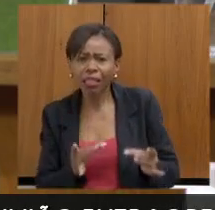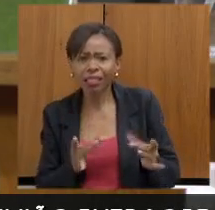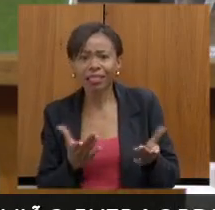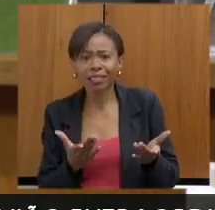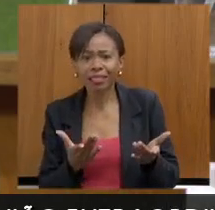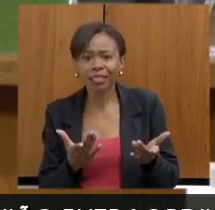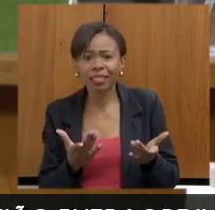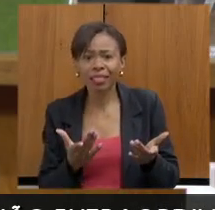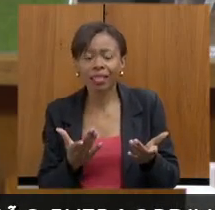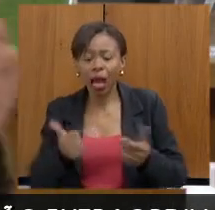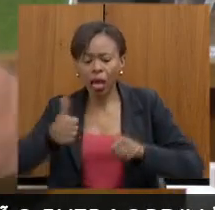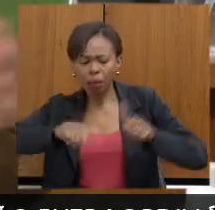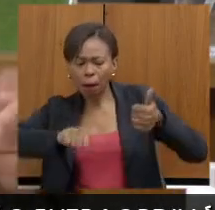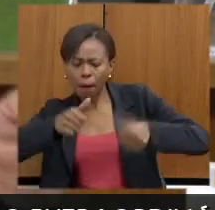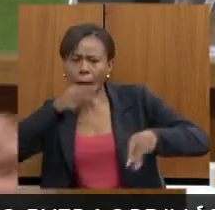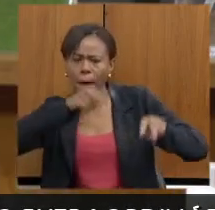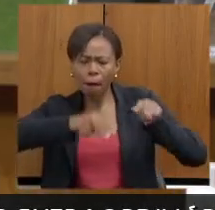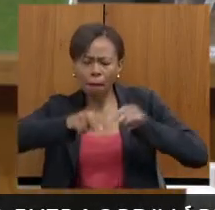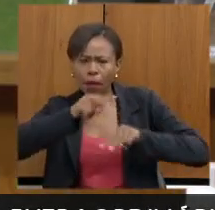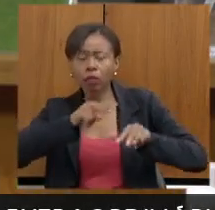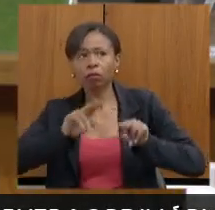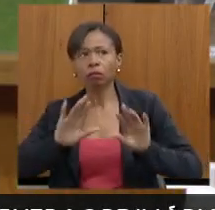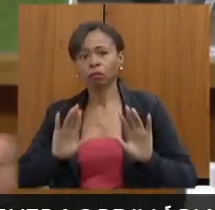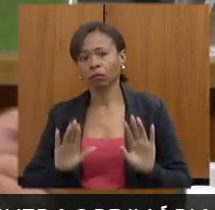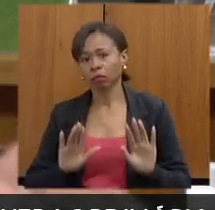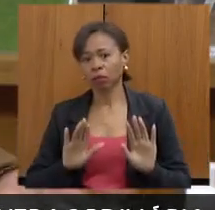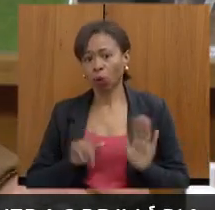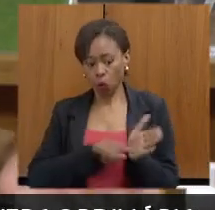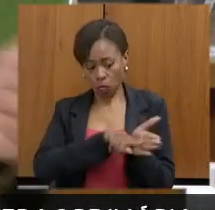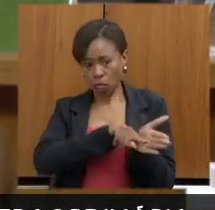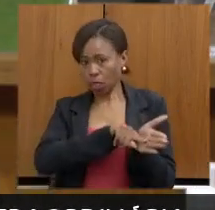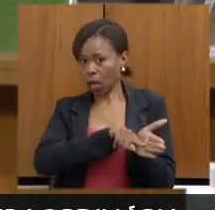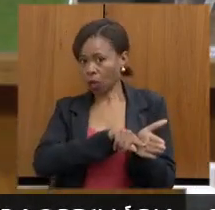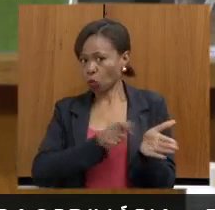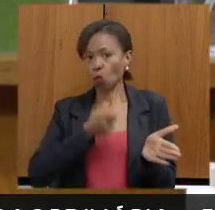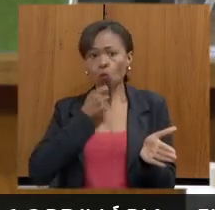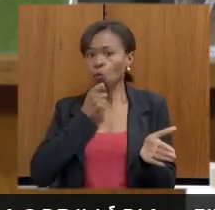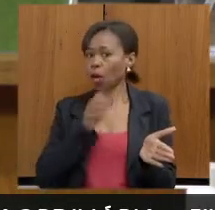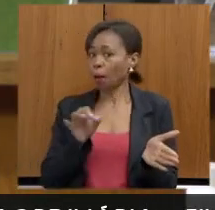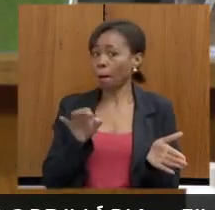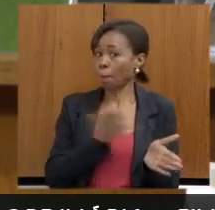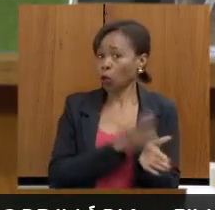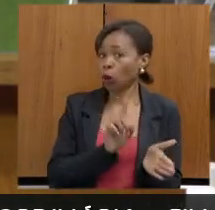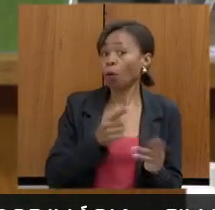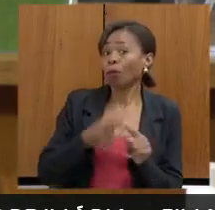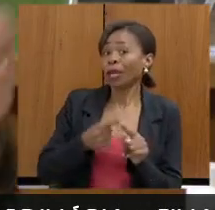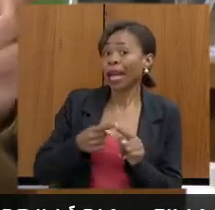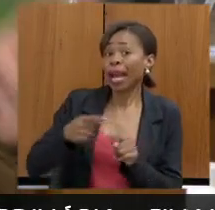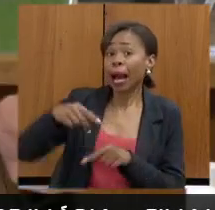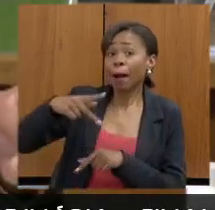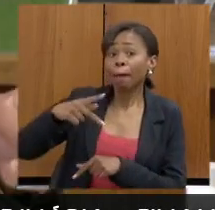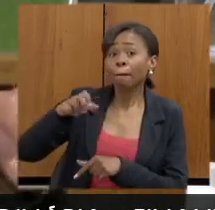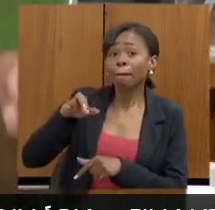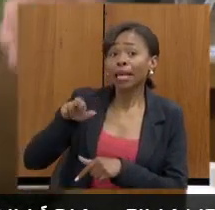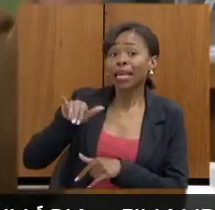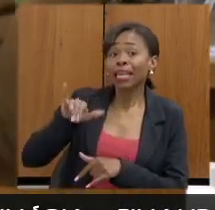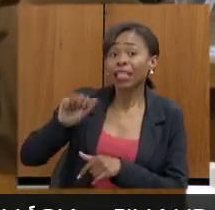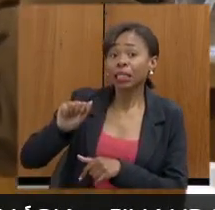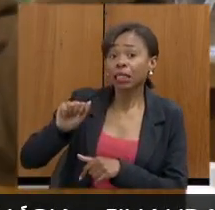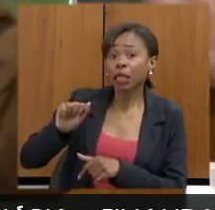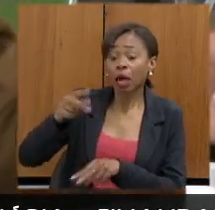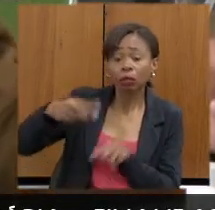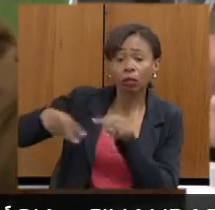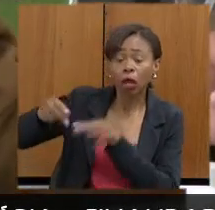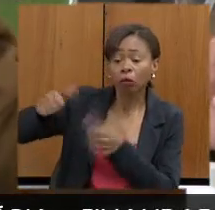as perícias nós não encerramos o inquérito porque as perícias não foi encaminhada para nós não foram finalizados então tem parte da